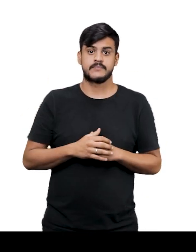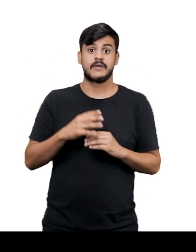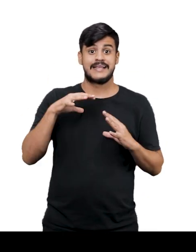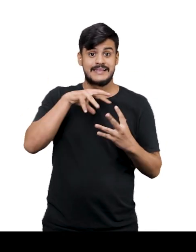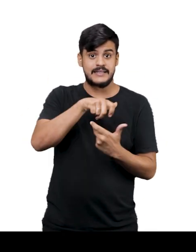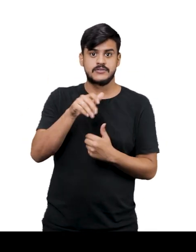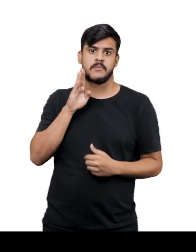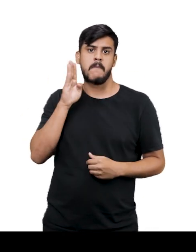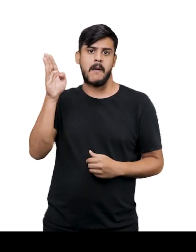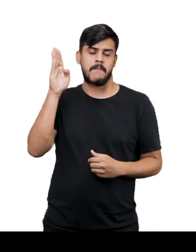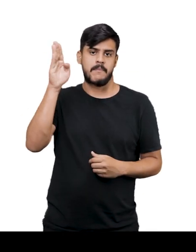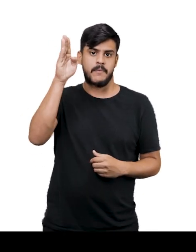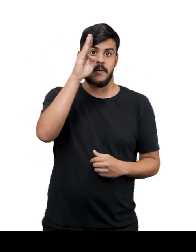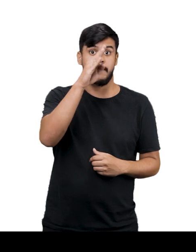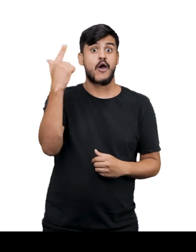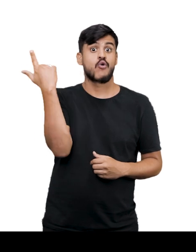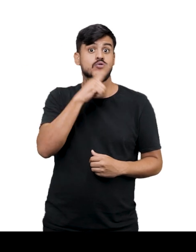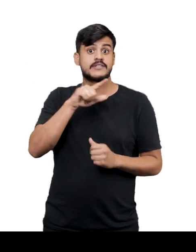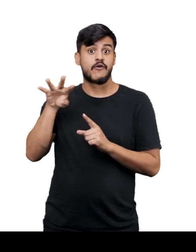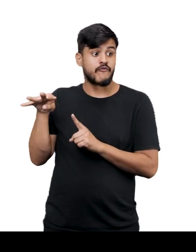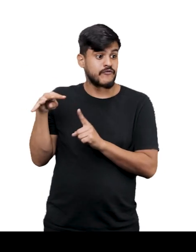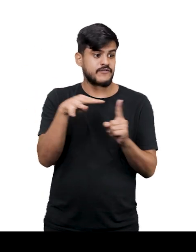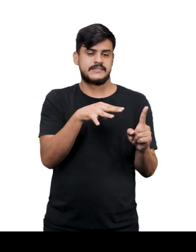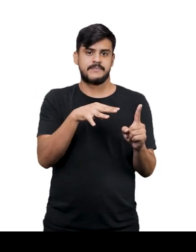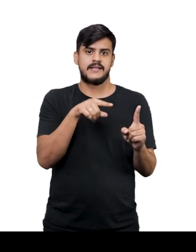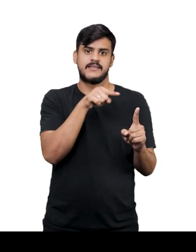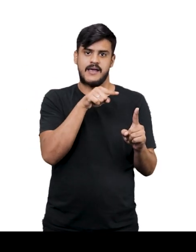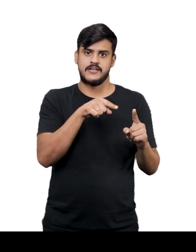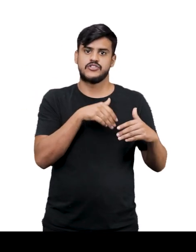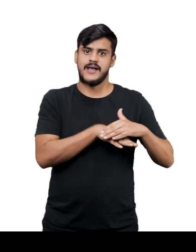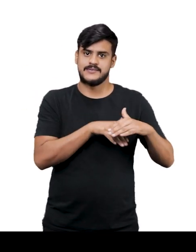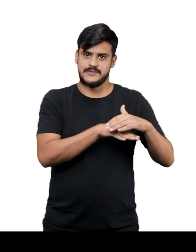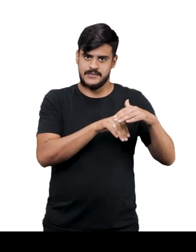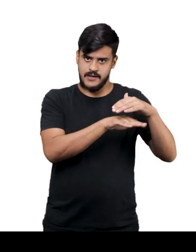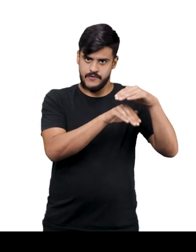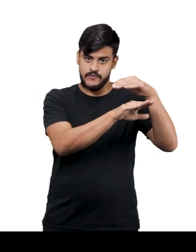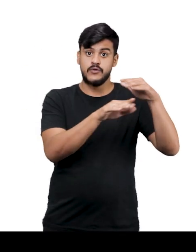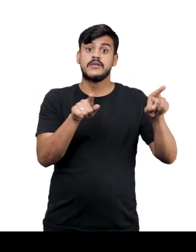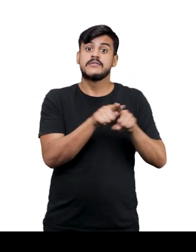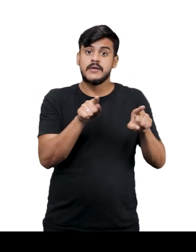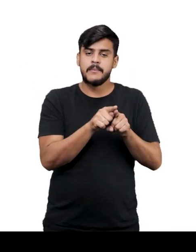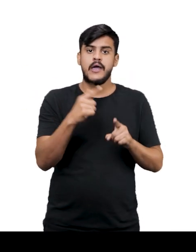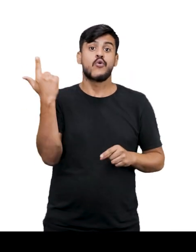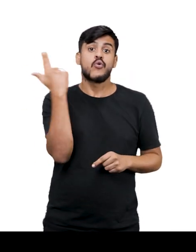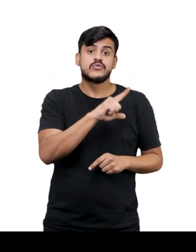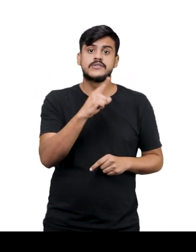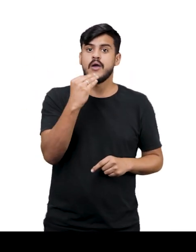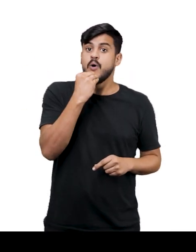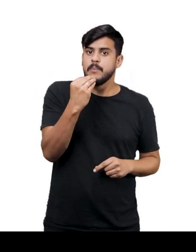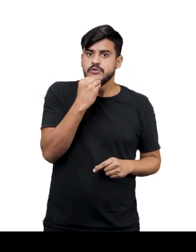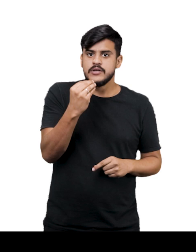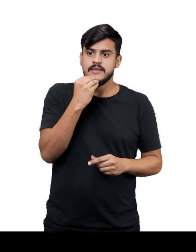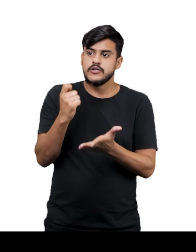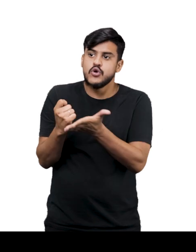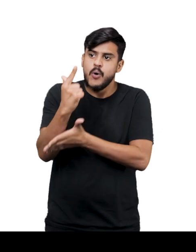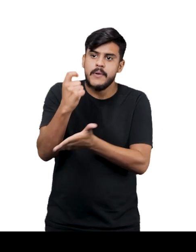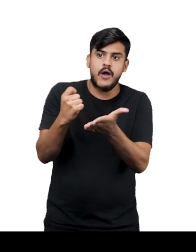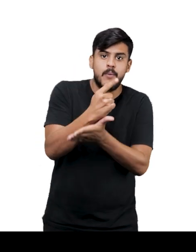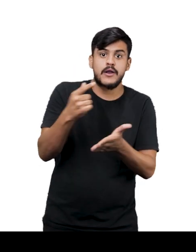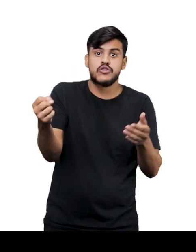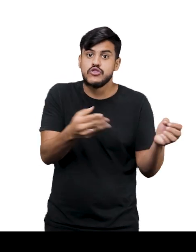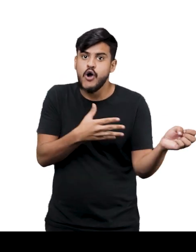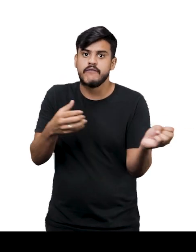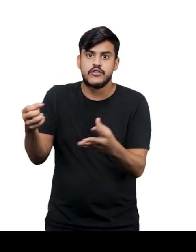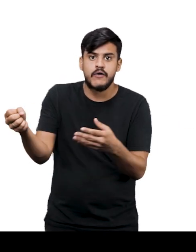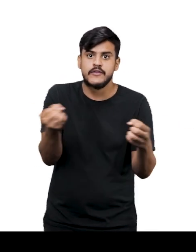Esse movimento de circulação internacional não apenas deu visibilidade ao acervo, como também criou oportunidades para